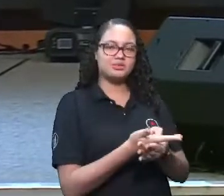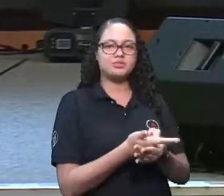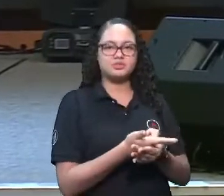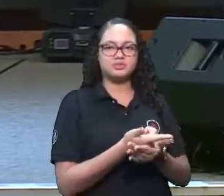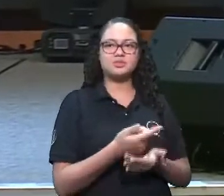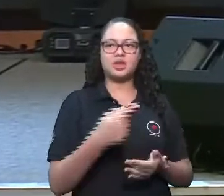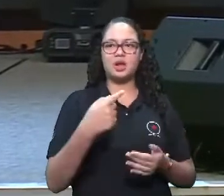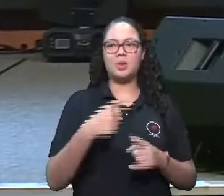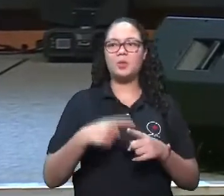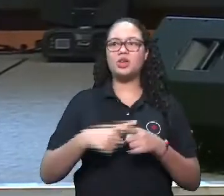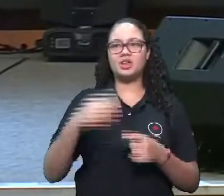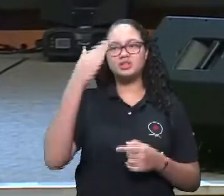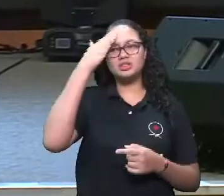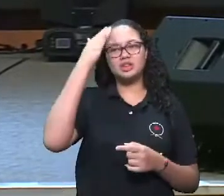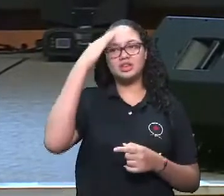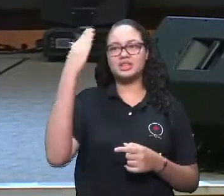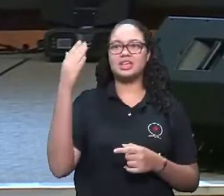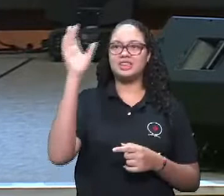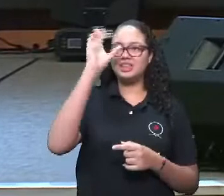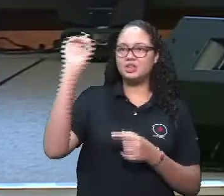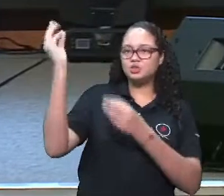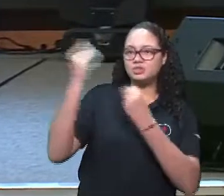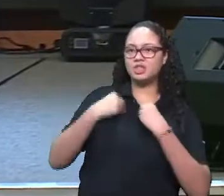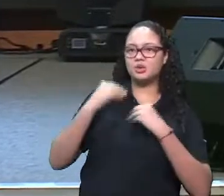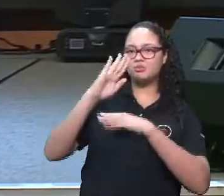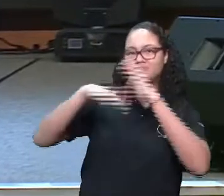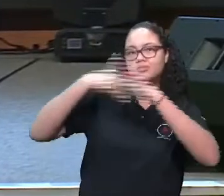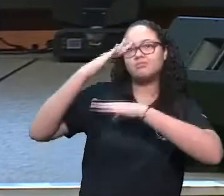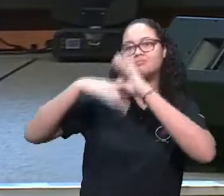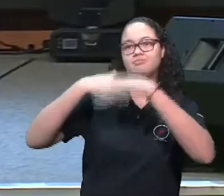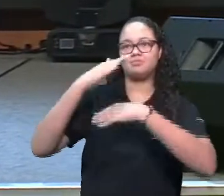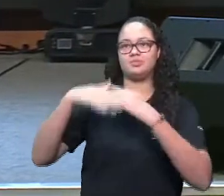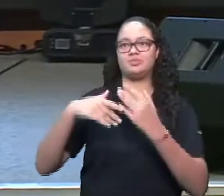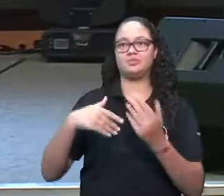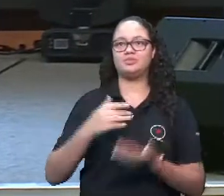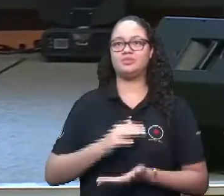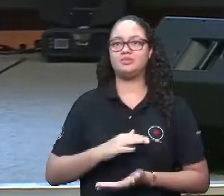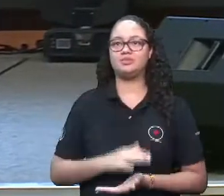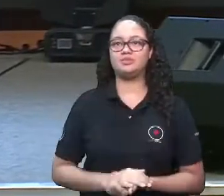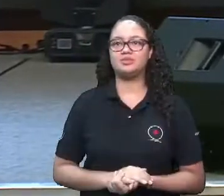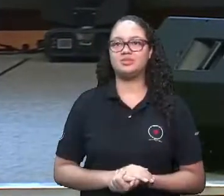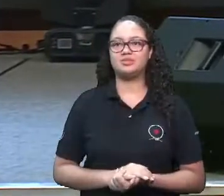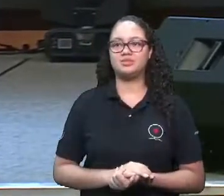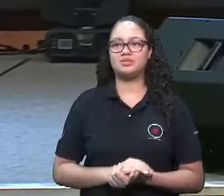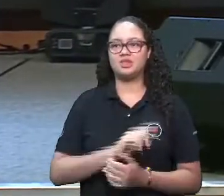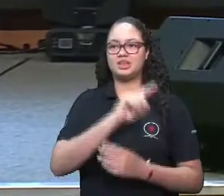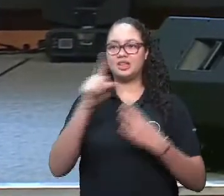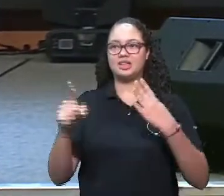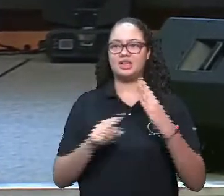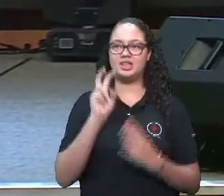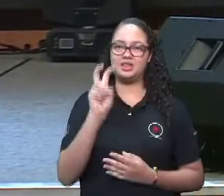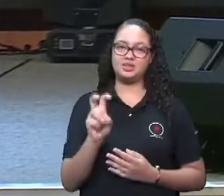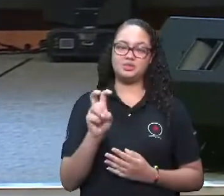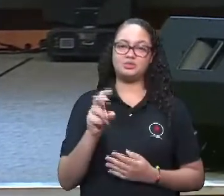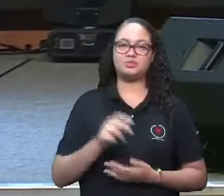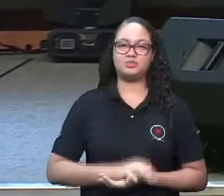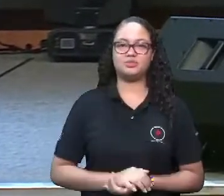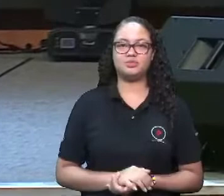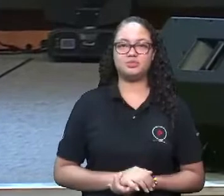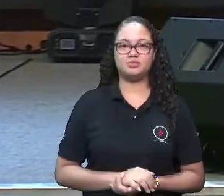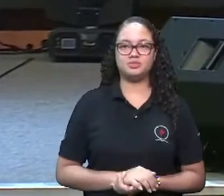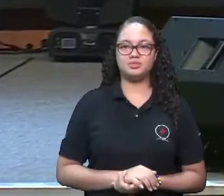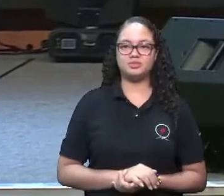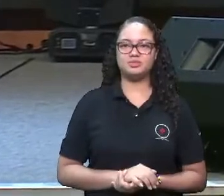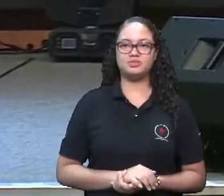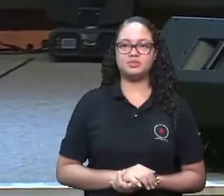porque eu sei quem tem me prosperado. Você entendeu isso? Quinto, para a gente terminar. Sabe qual é